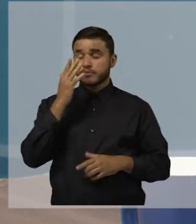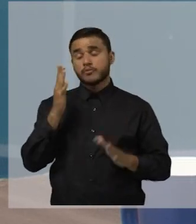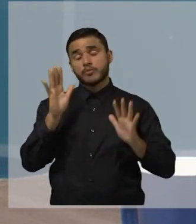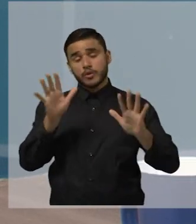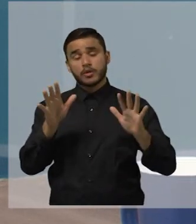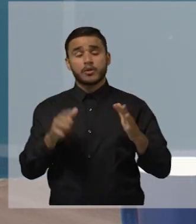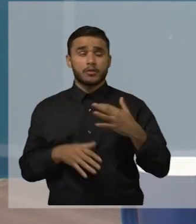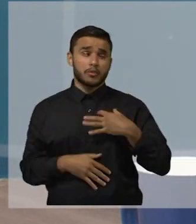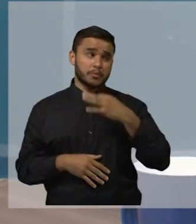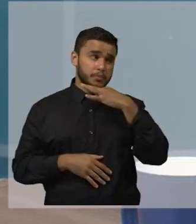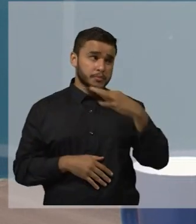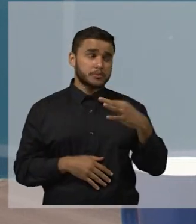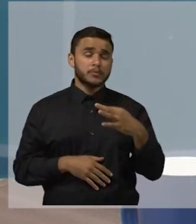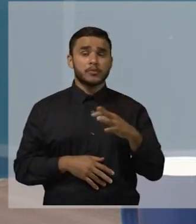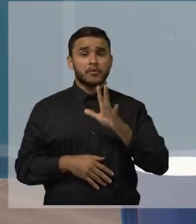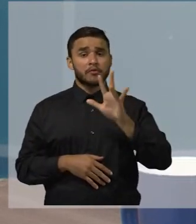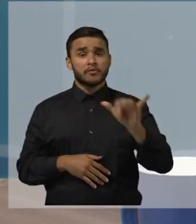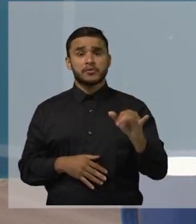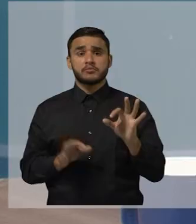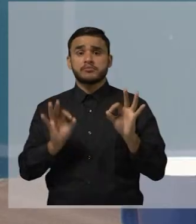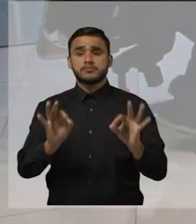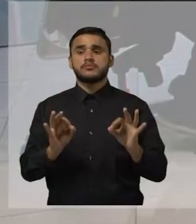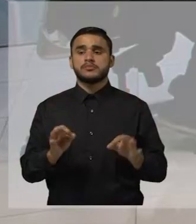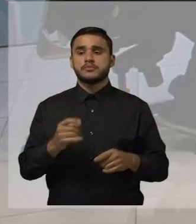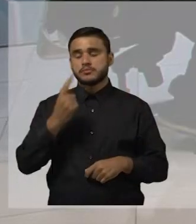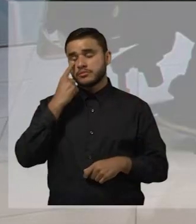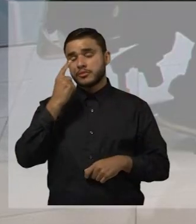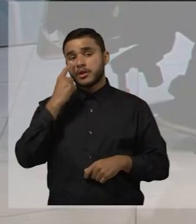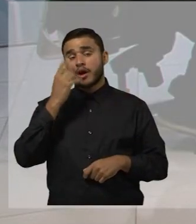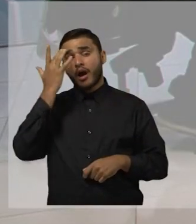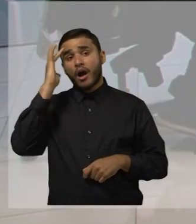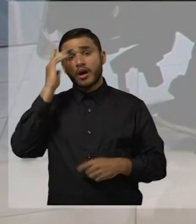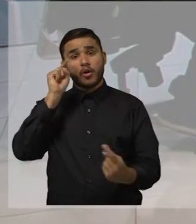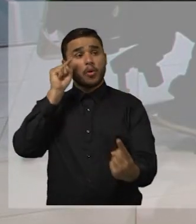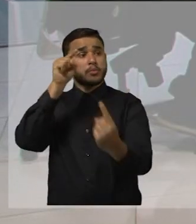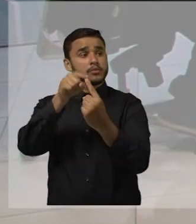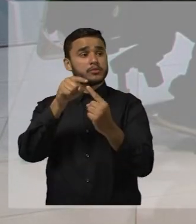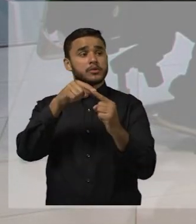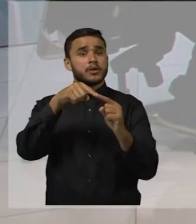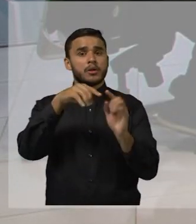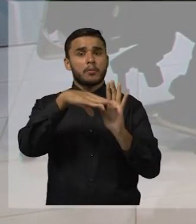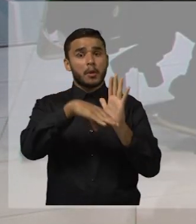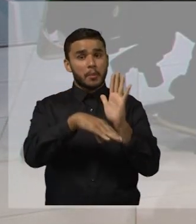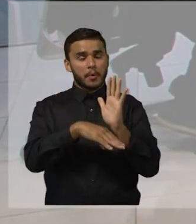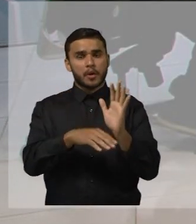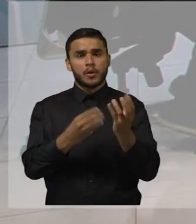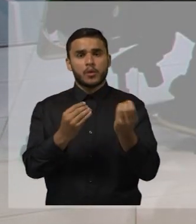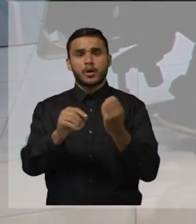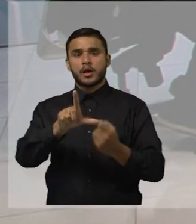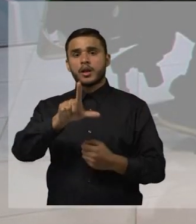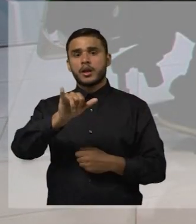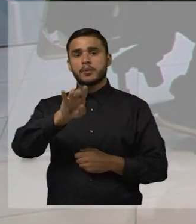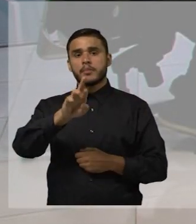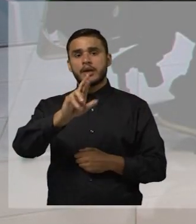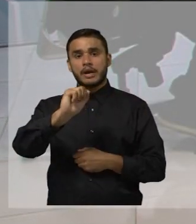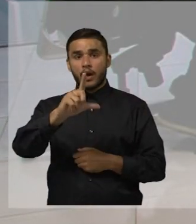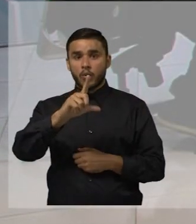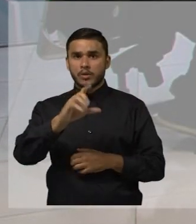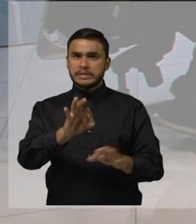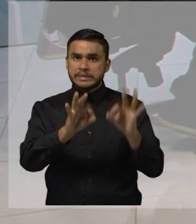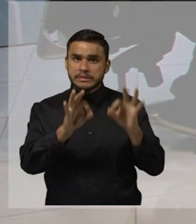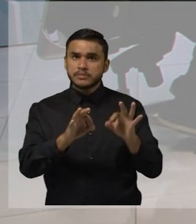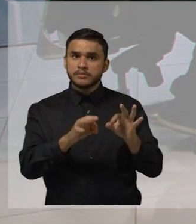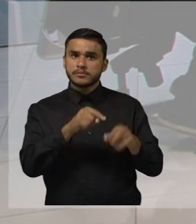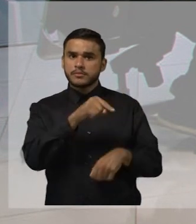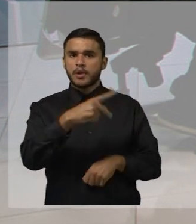coisa que pode ficar distante, se professar de fato a doutrina liberal do Paulo Guedes. Porque uma